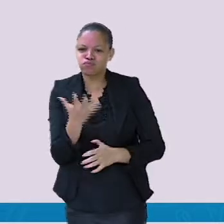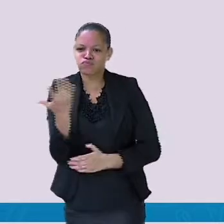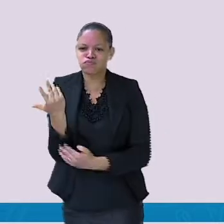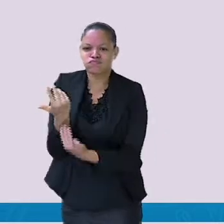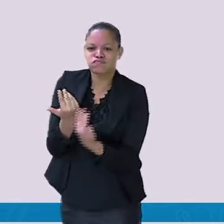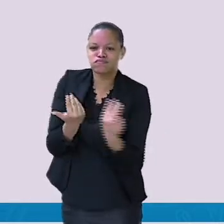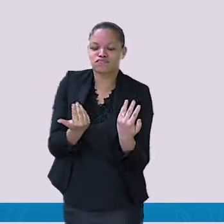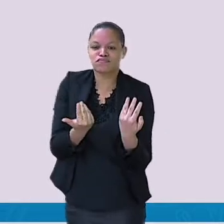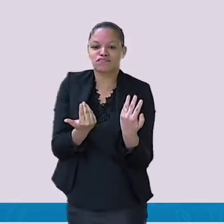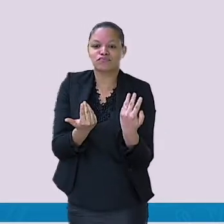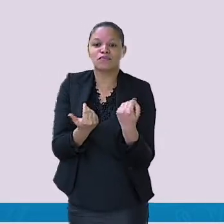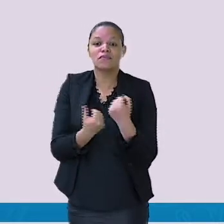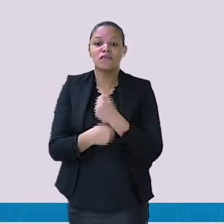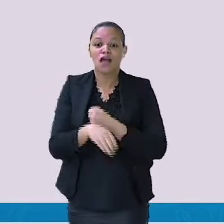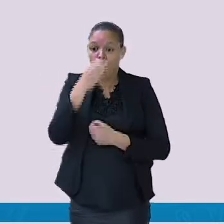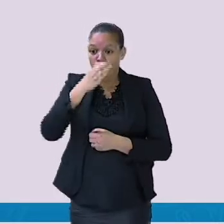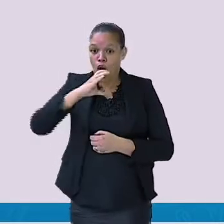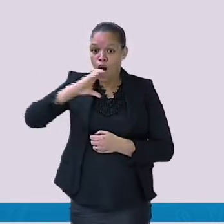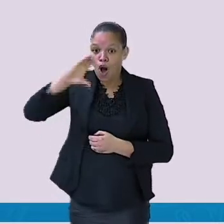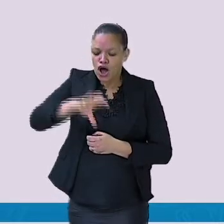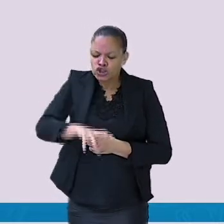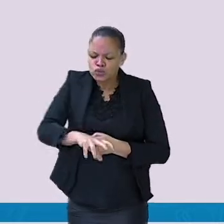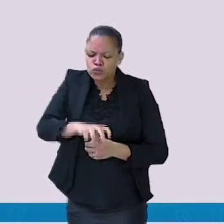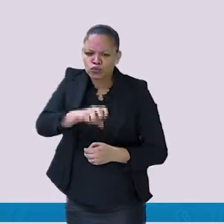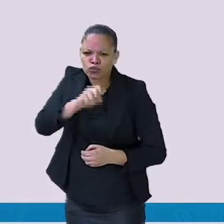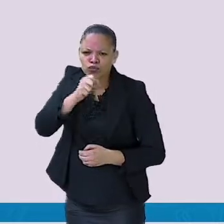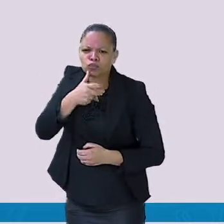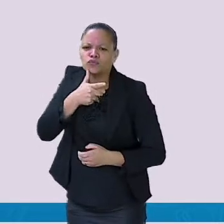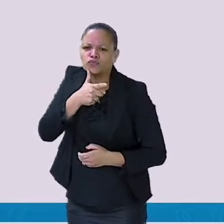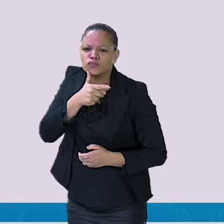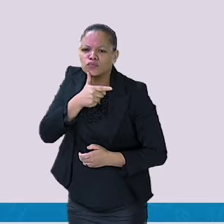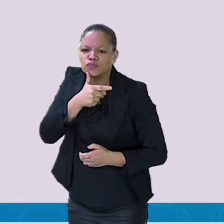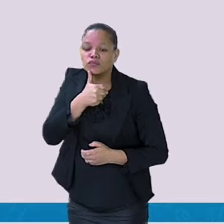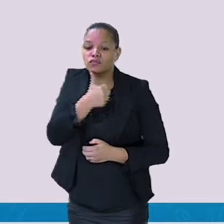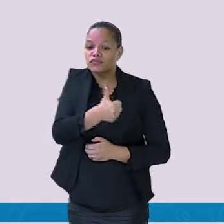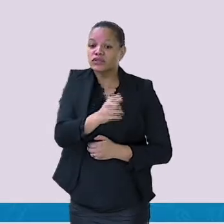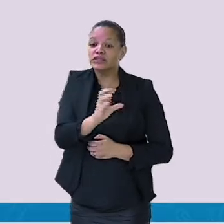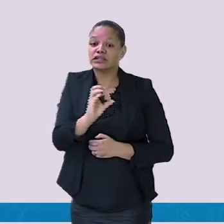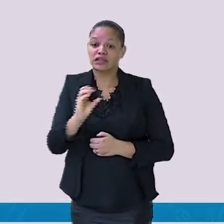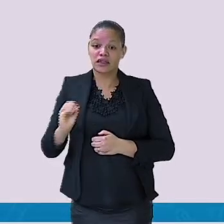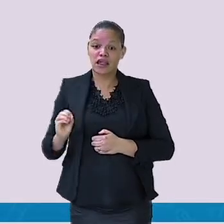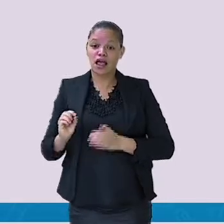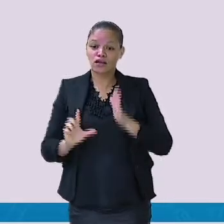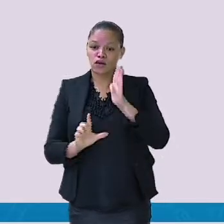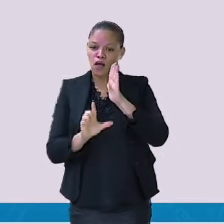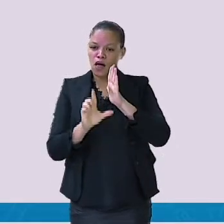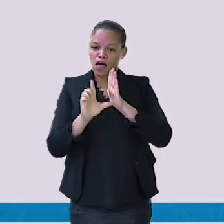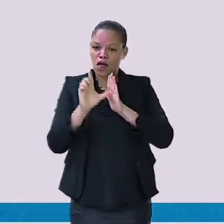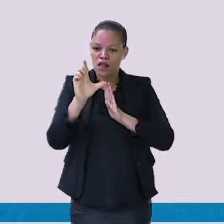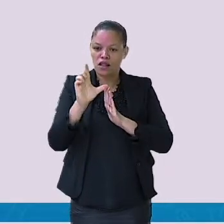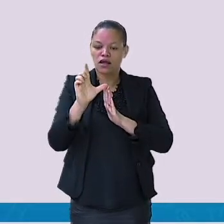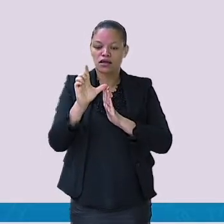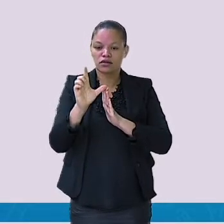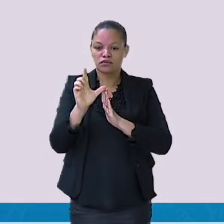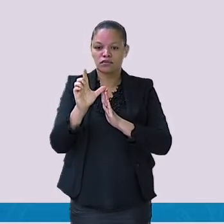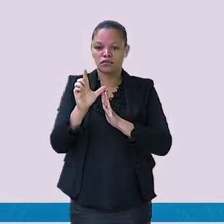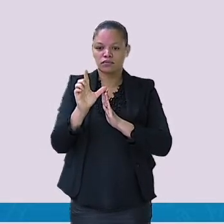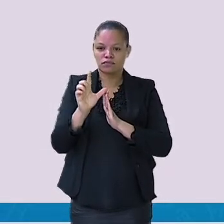de água de uma só vez. Então, nós vamos aqui circular os números que aqui